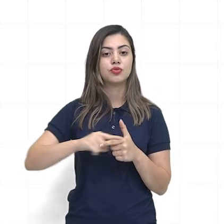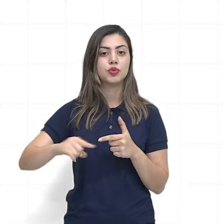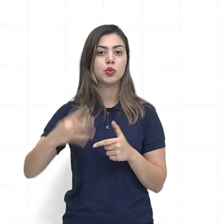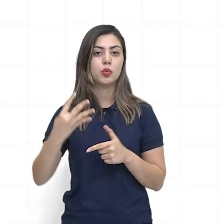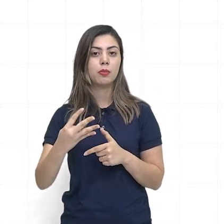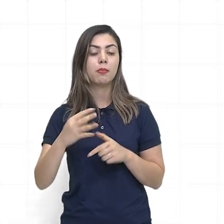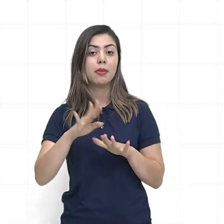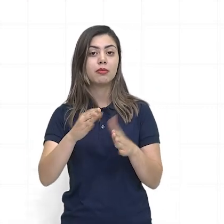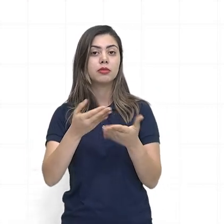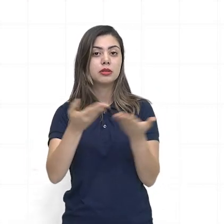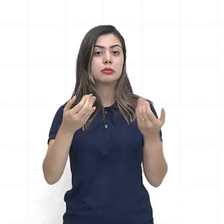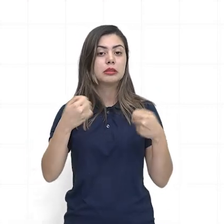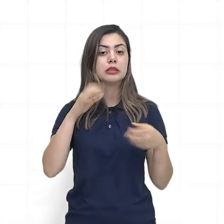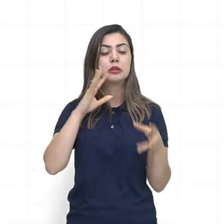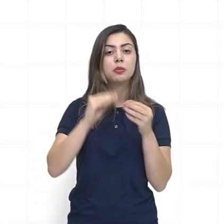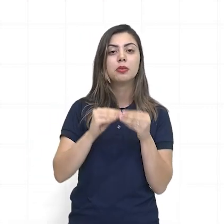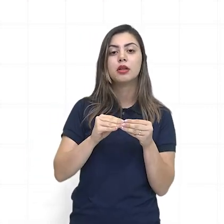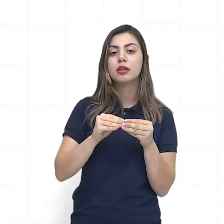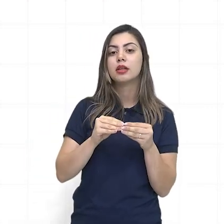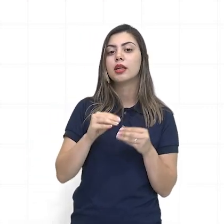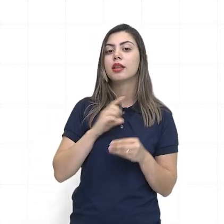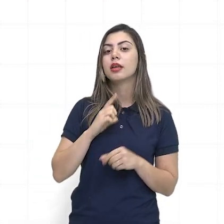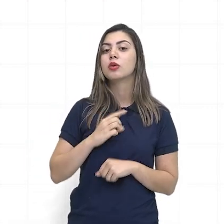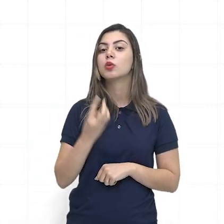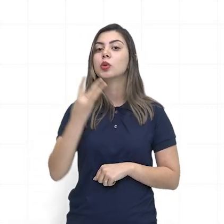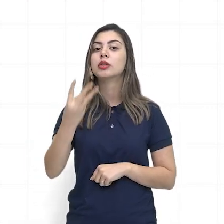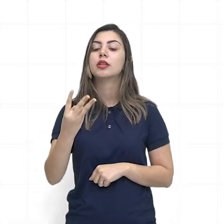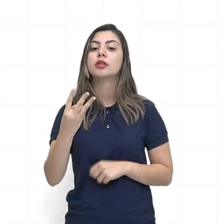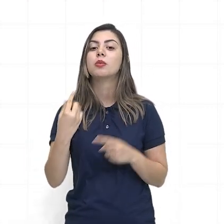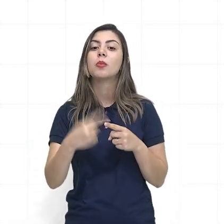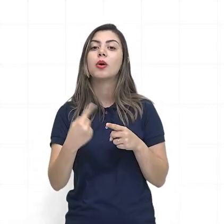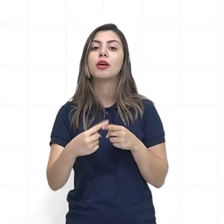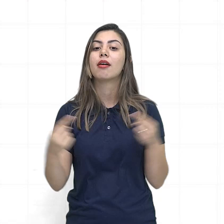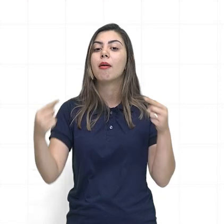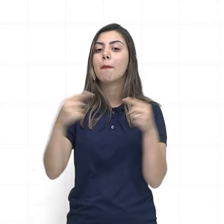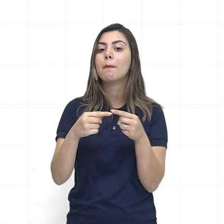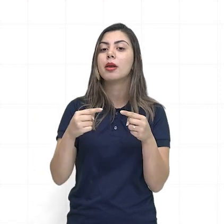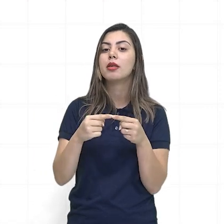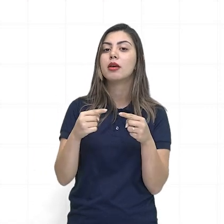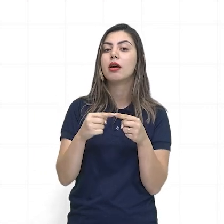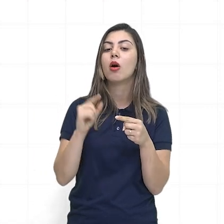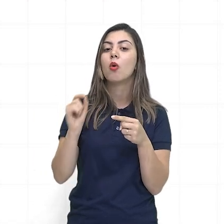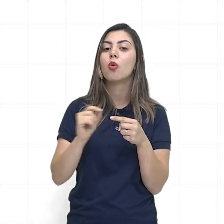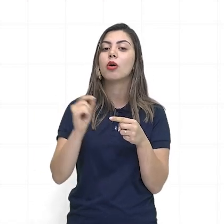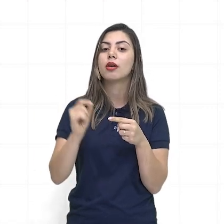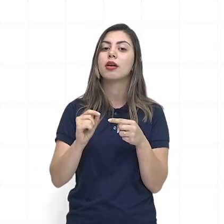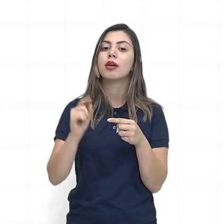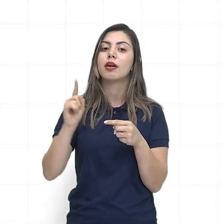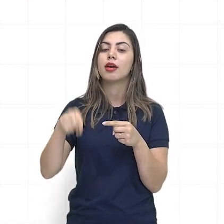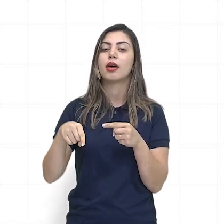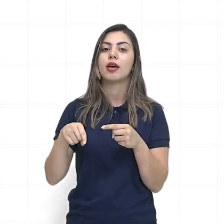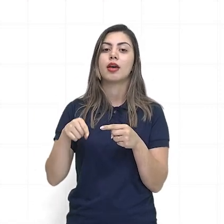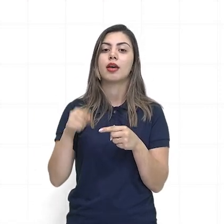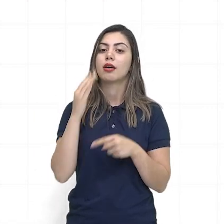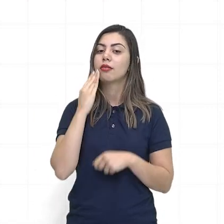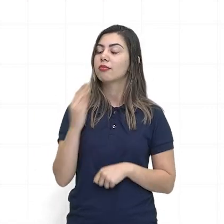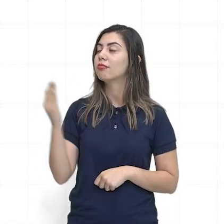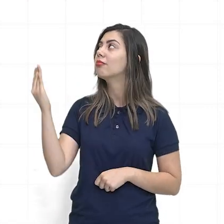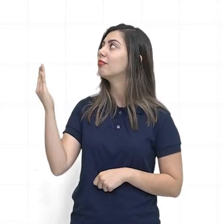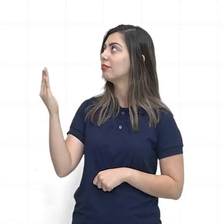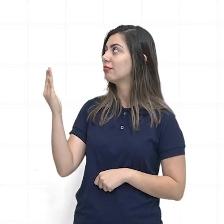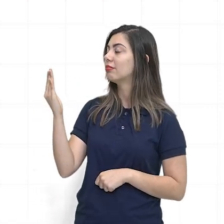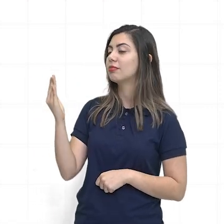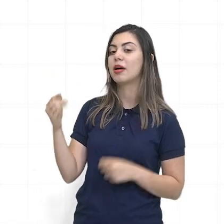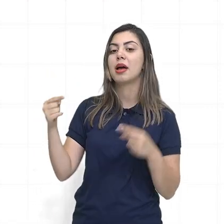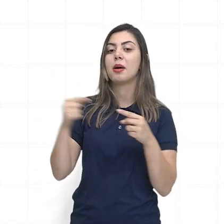partes. Olha, de onde vem o 3? O 3 vem exatamente daqui, ó. O triplo,